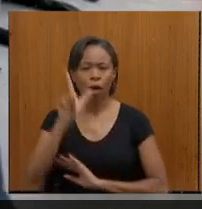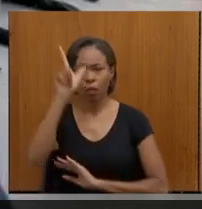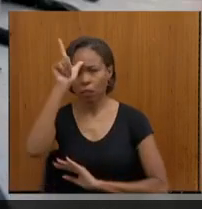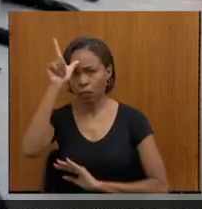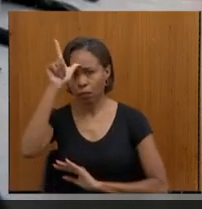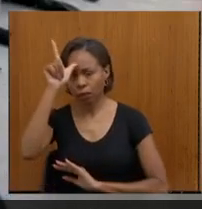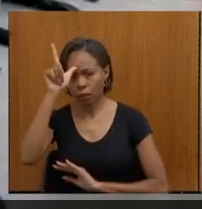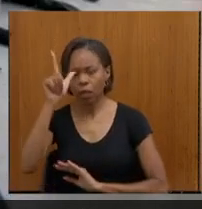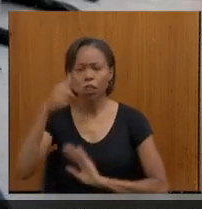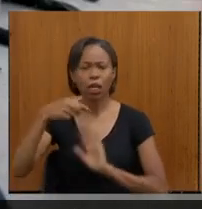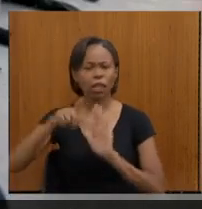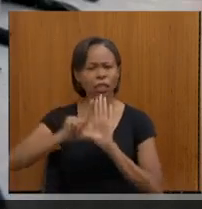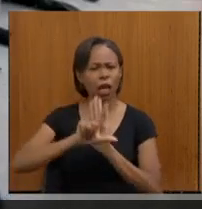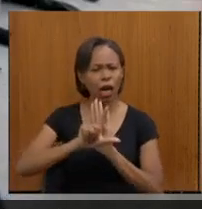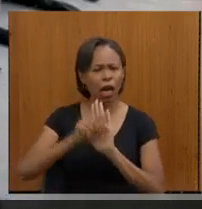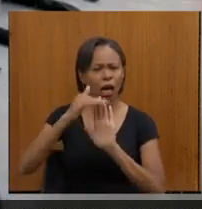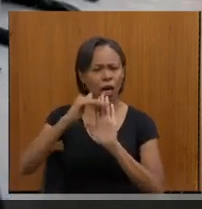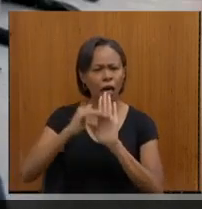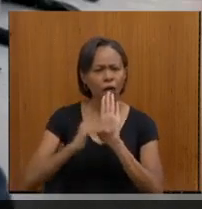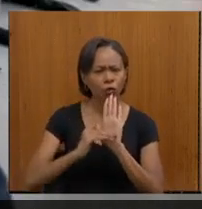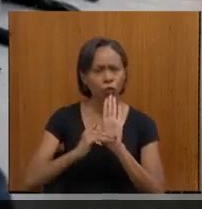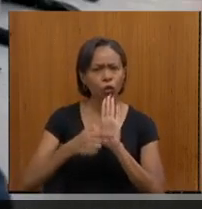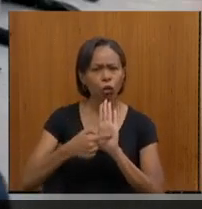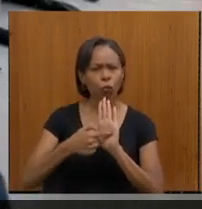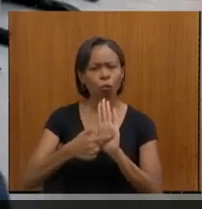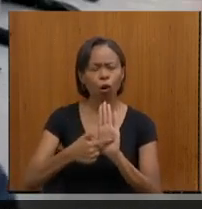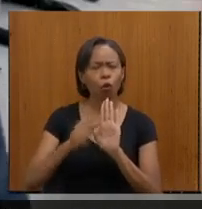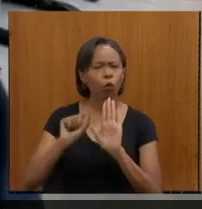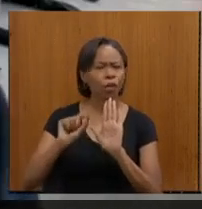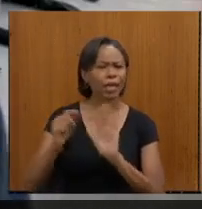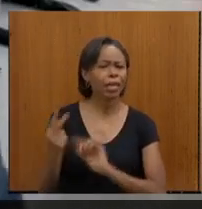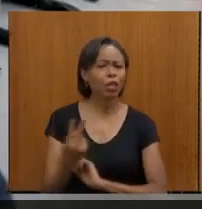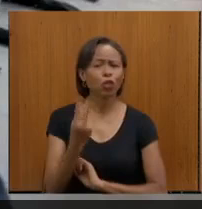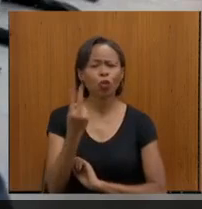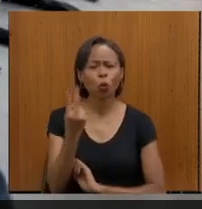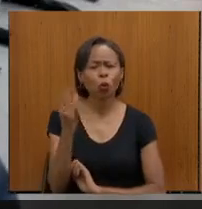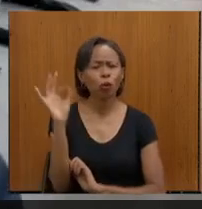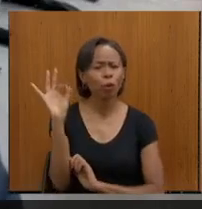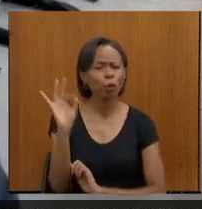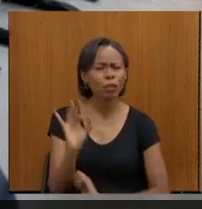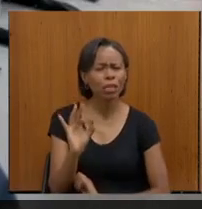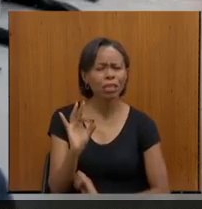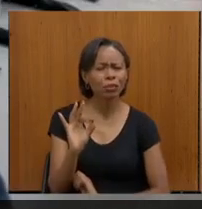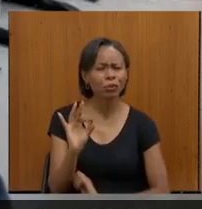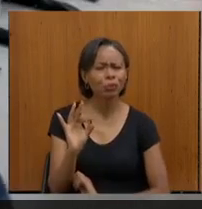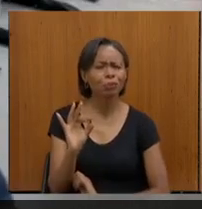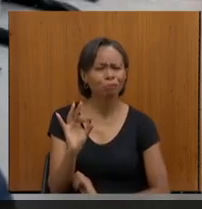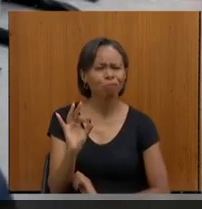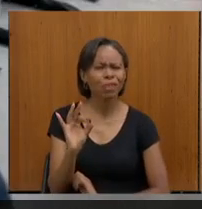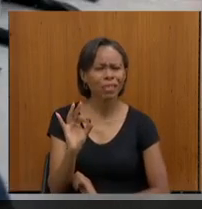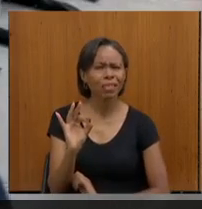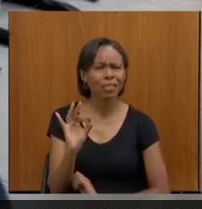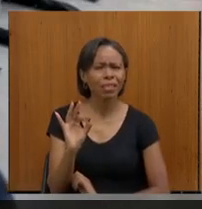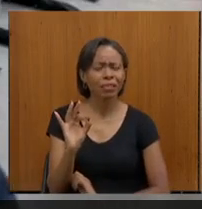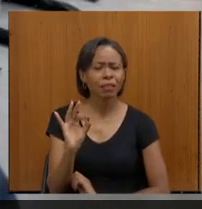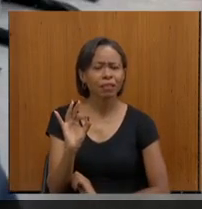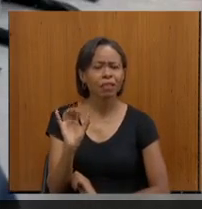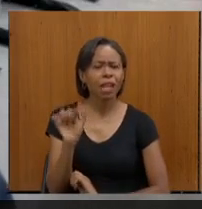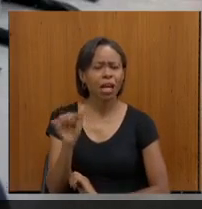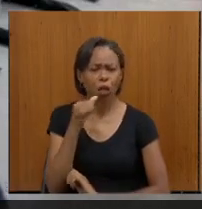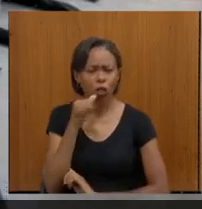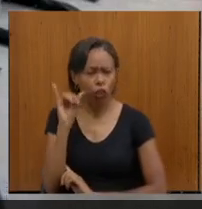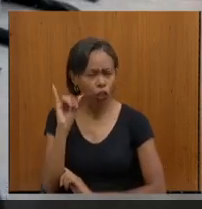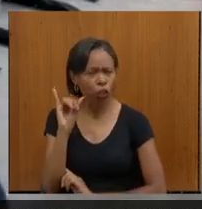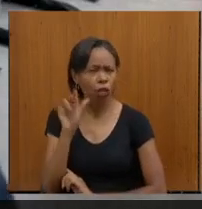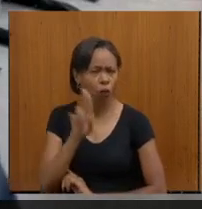isso na legislação que falam os dois por cento da tirosina que se vai usar da Band do ano